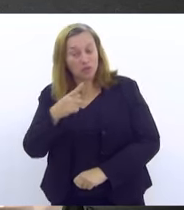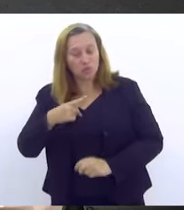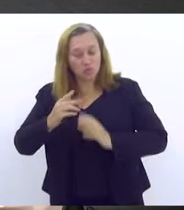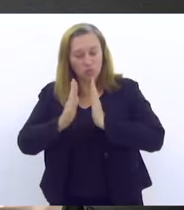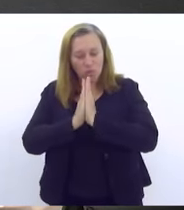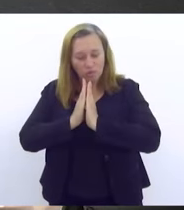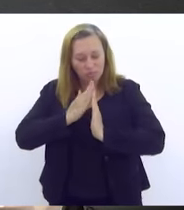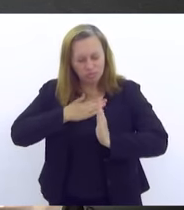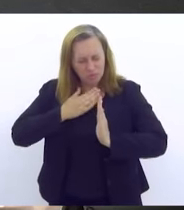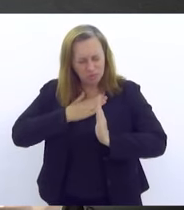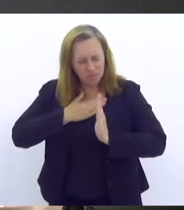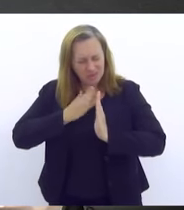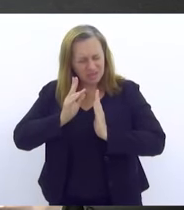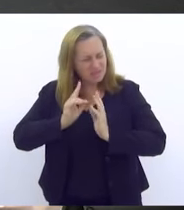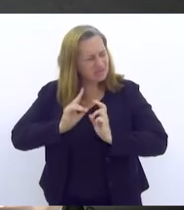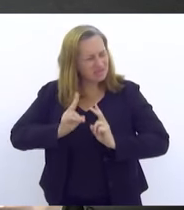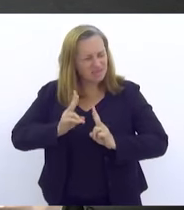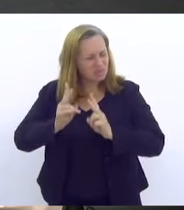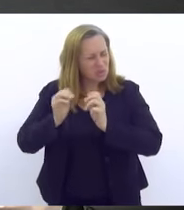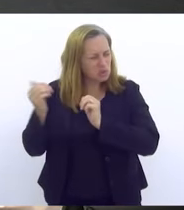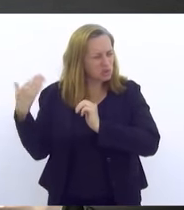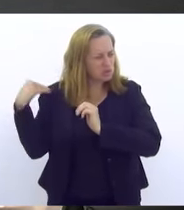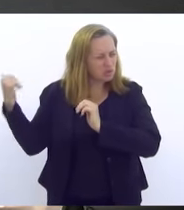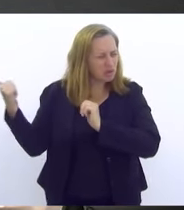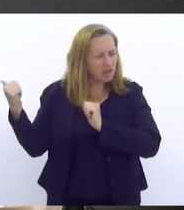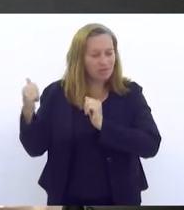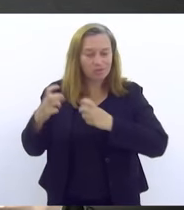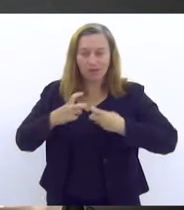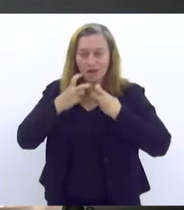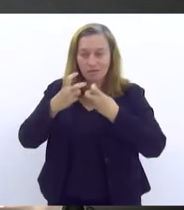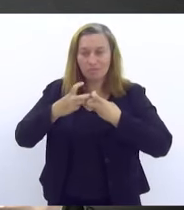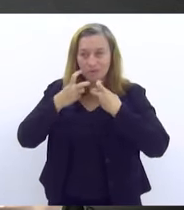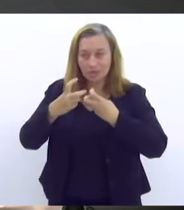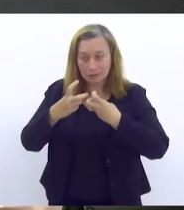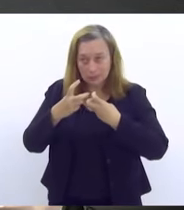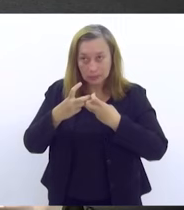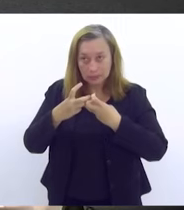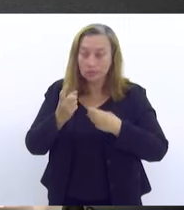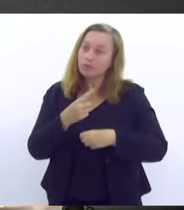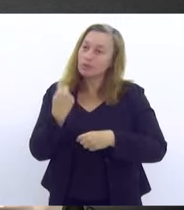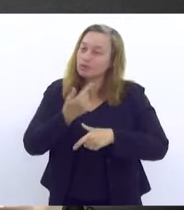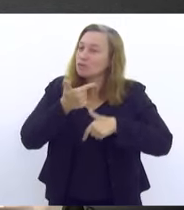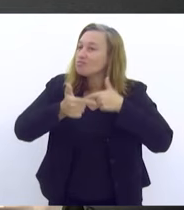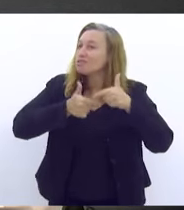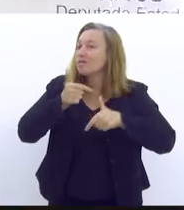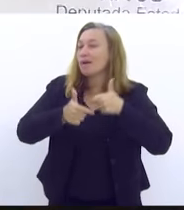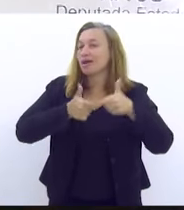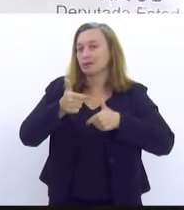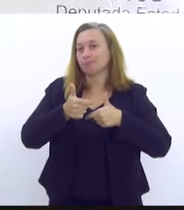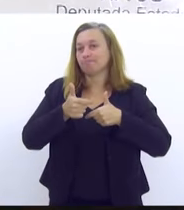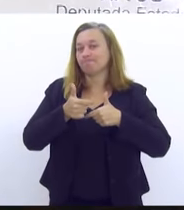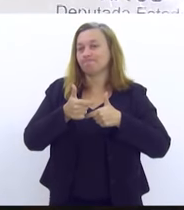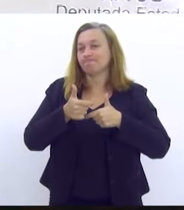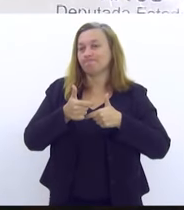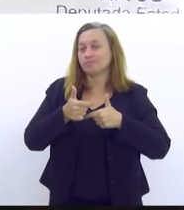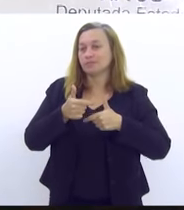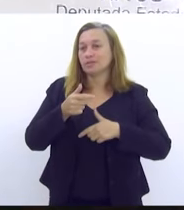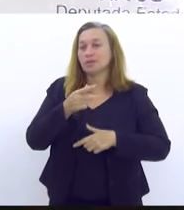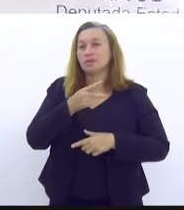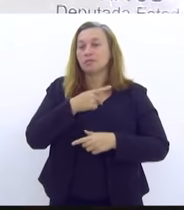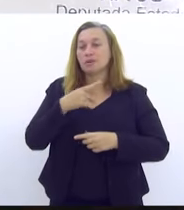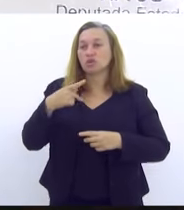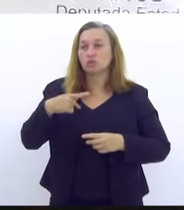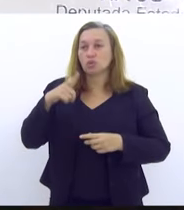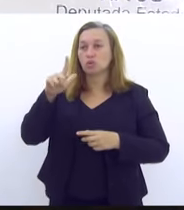por mim, que estão sempre do meu lado, estão clamando pelo nosso trabalho, que é o pastor Luiz